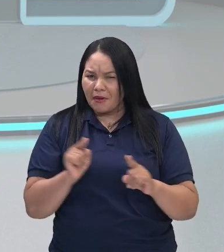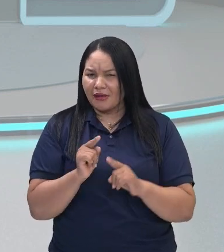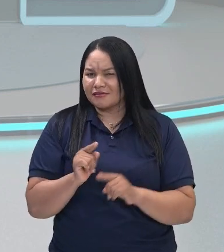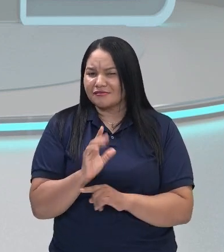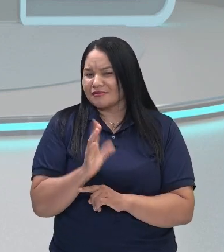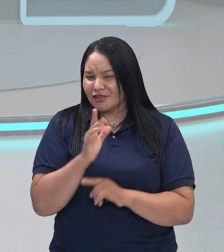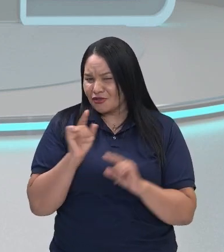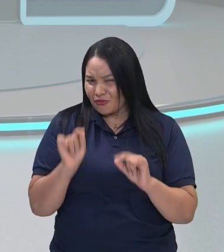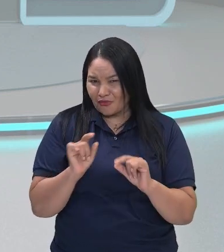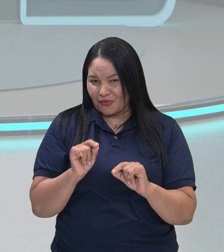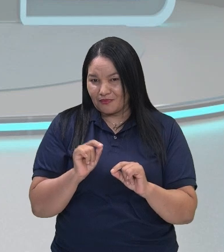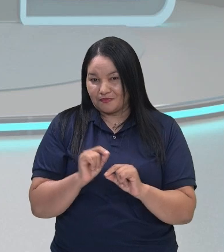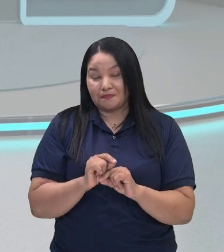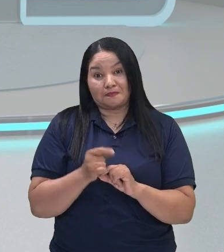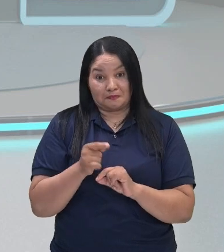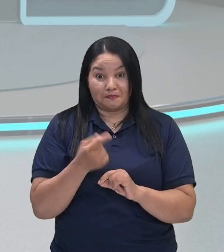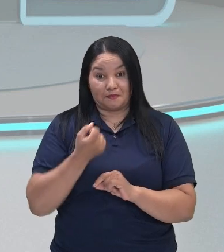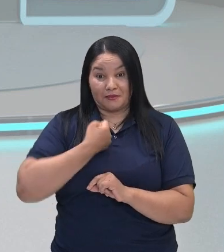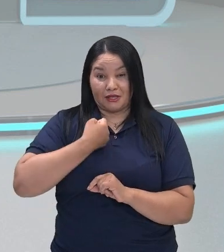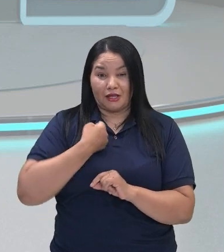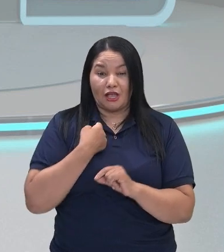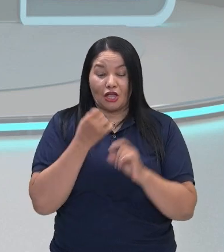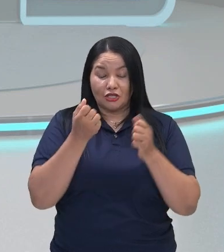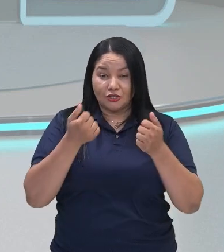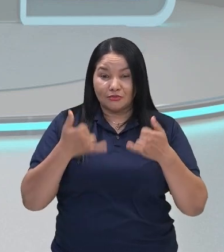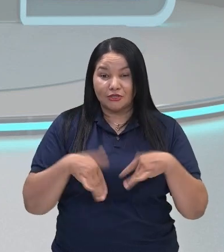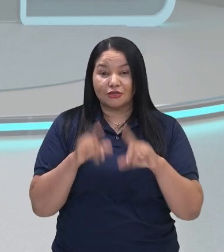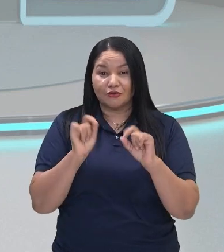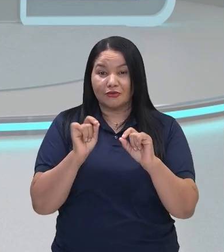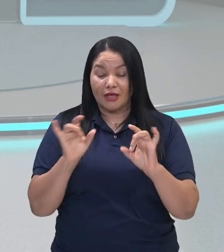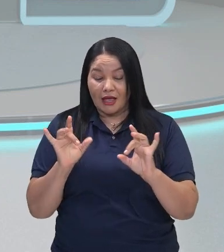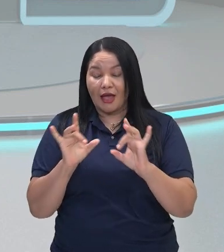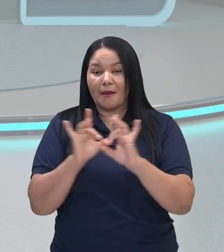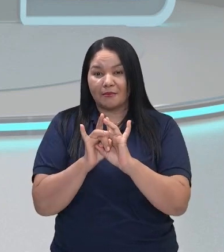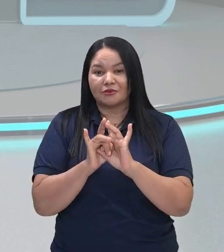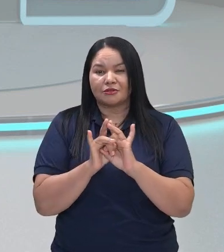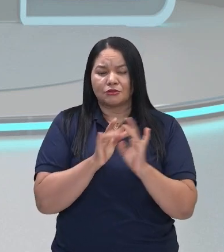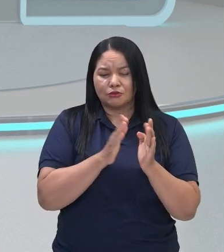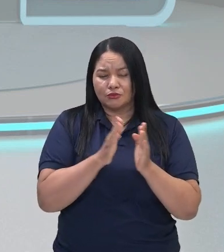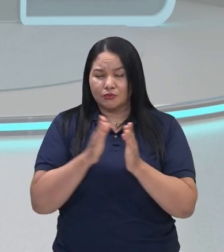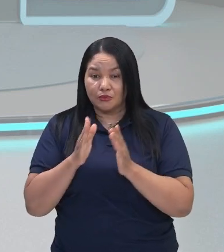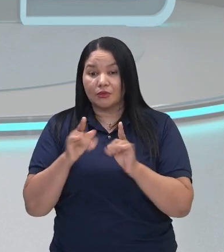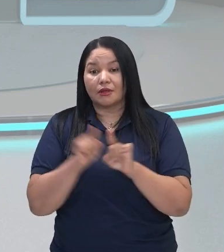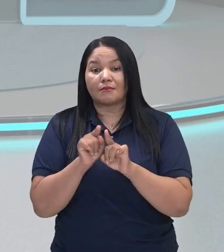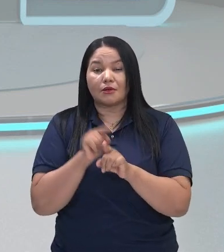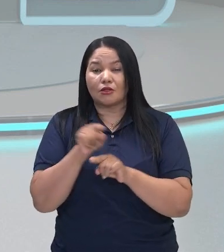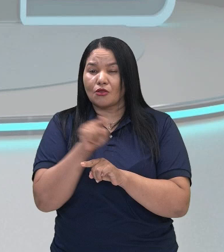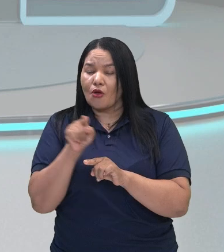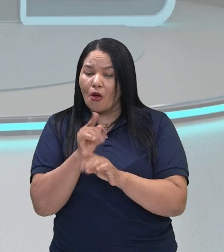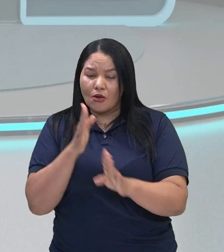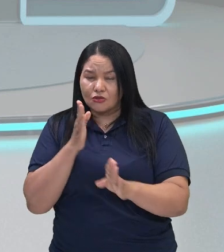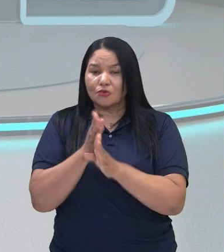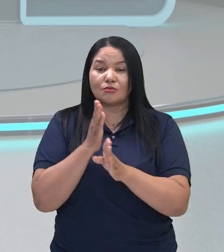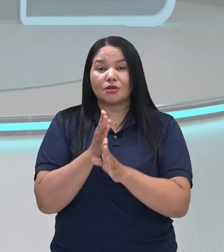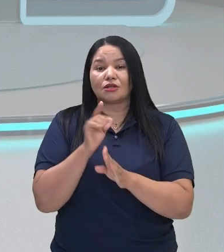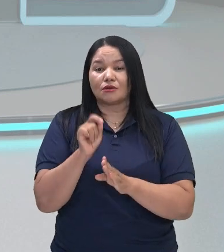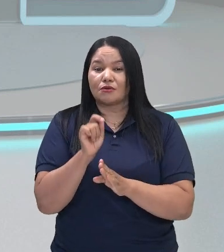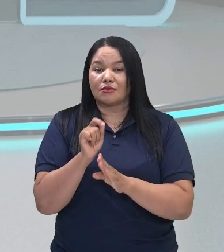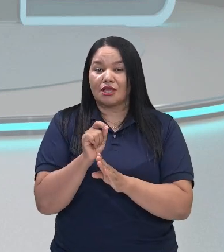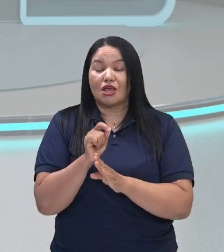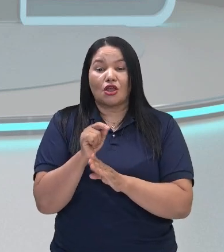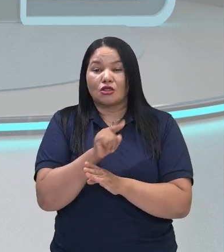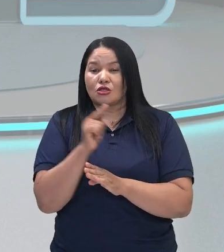dizer? Os números explicam a harmonia. E assim a gente vai descobrindo que o que a gente vai ouvindo é